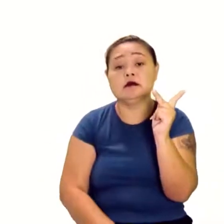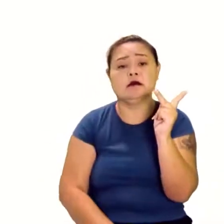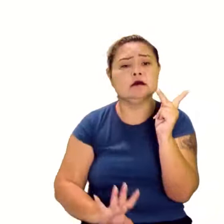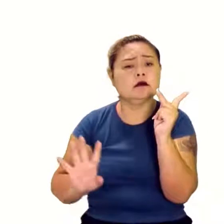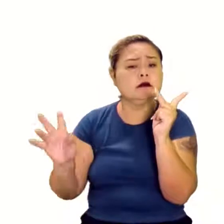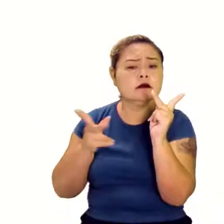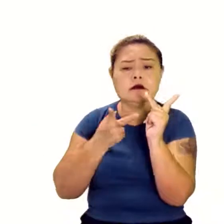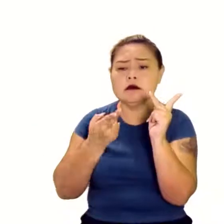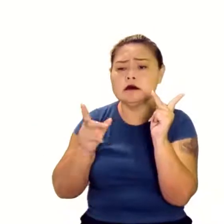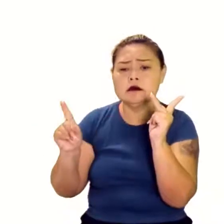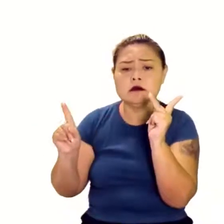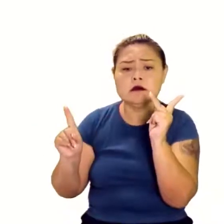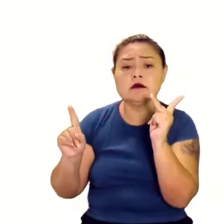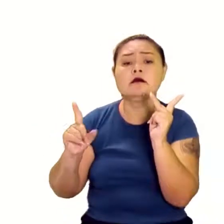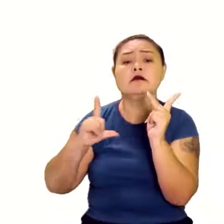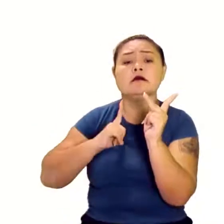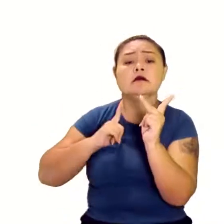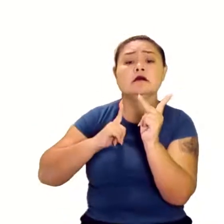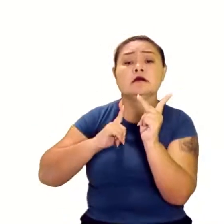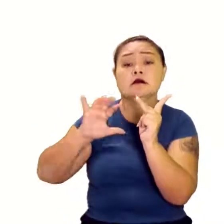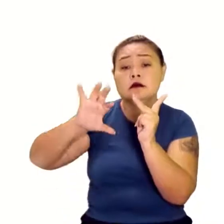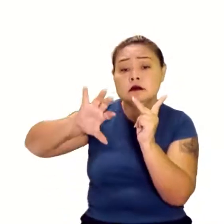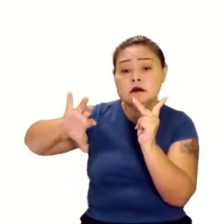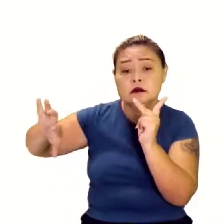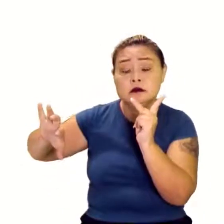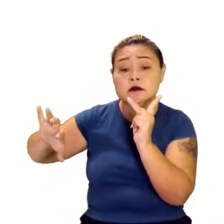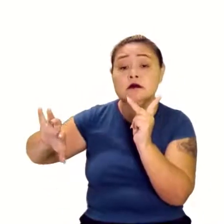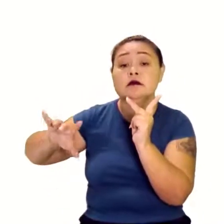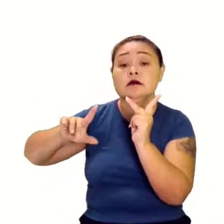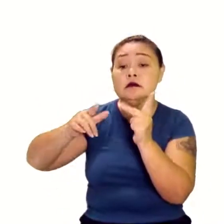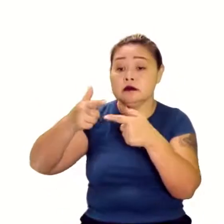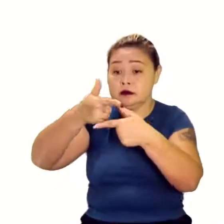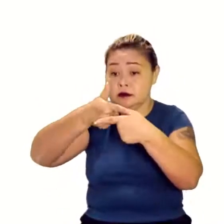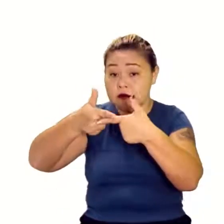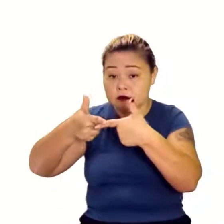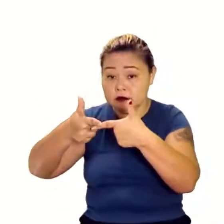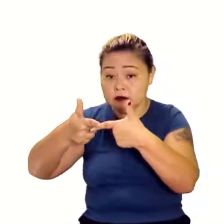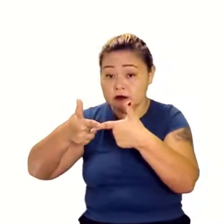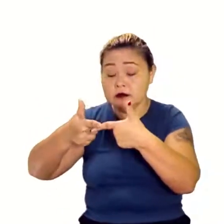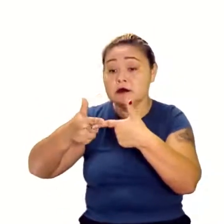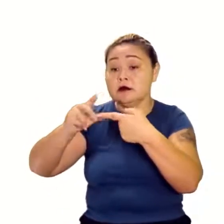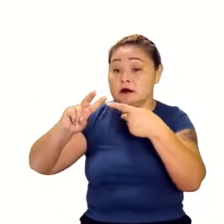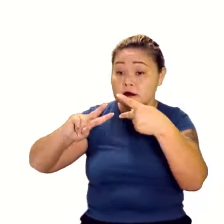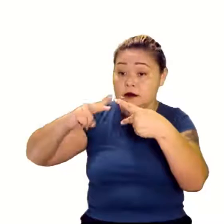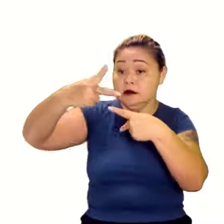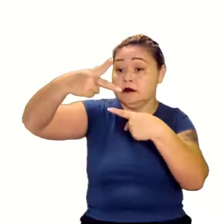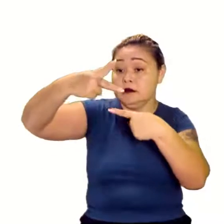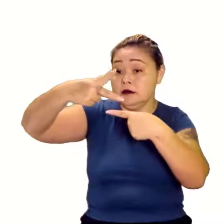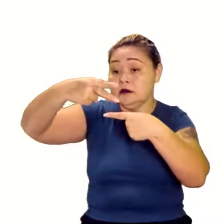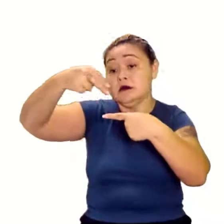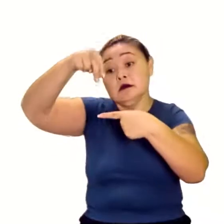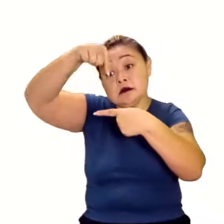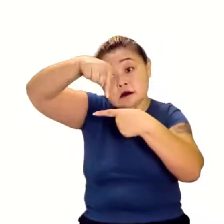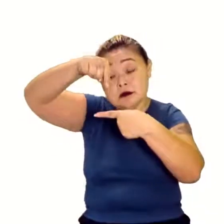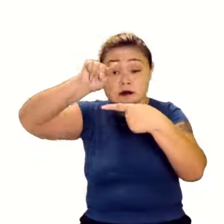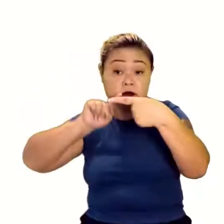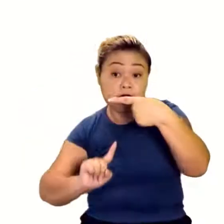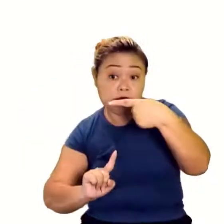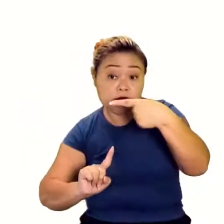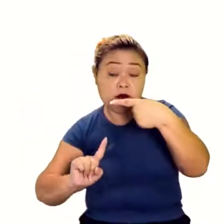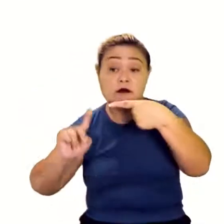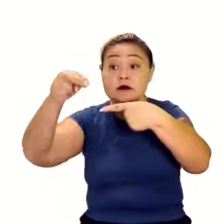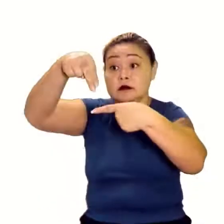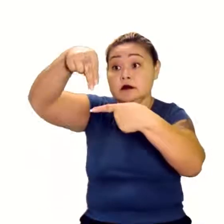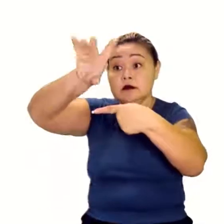igualzinho na multiplicação. Então se eu tenho uma parte aqui, né, com um índice, eu posso dividir em cima e embaixo, uma parte